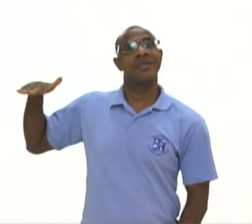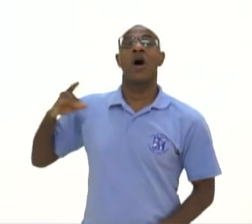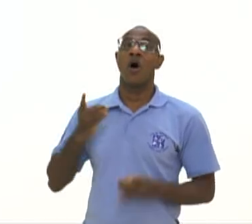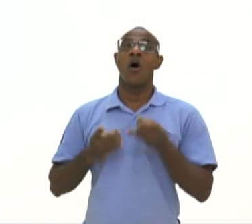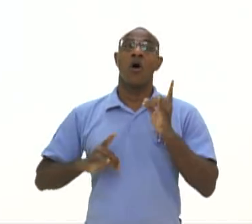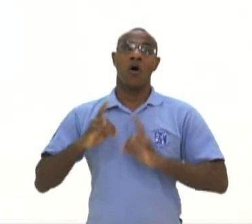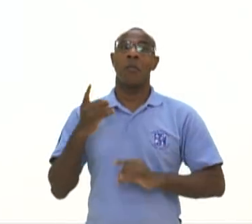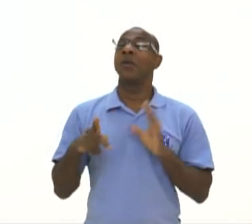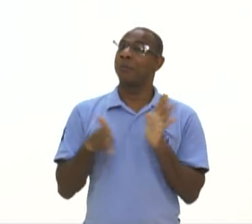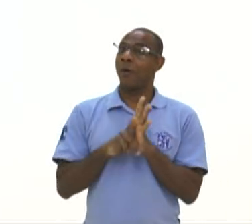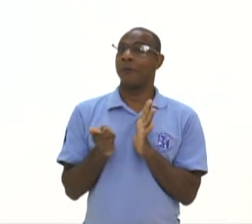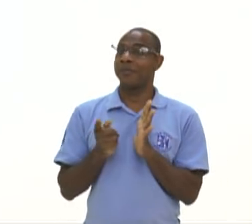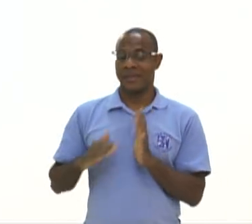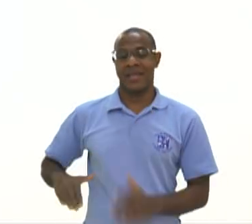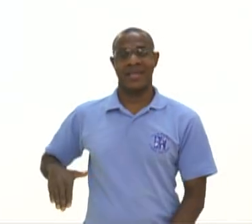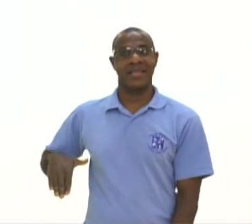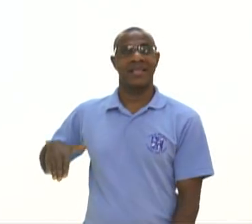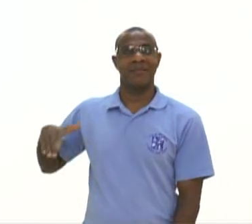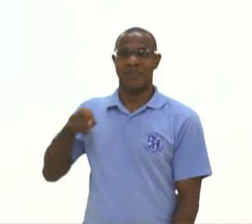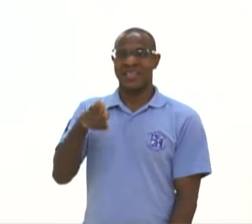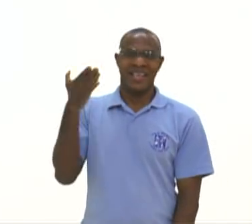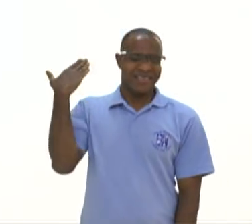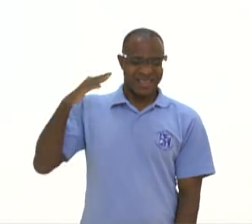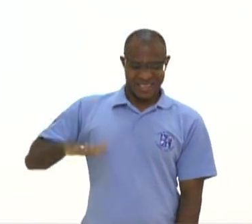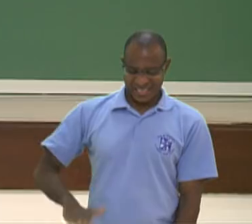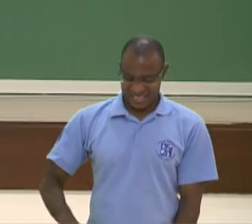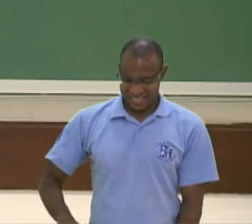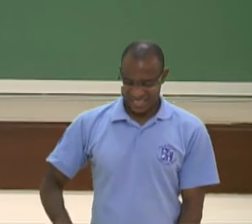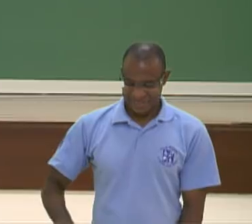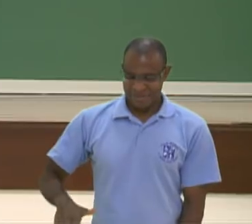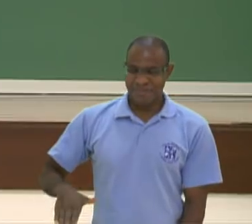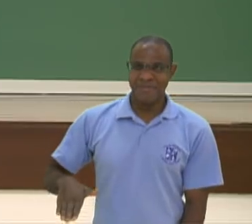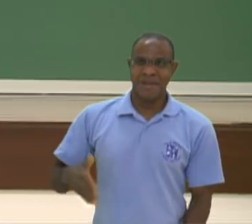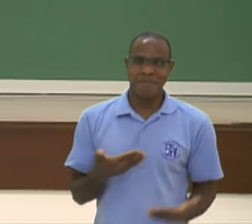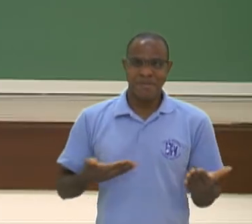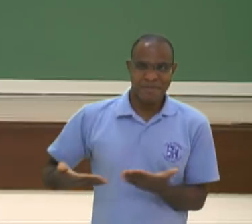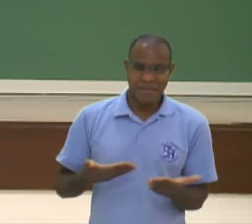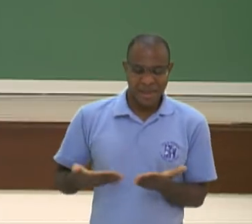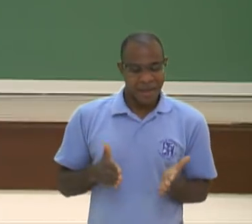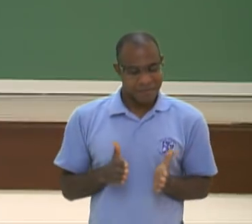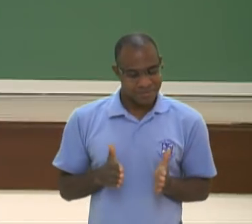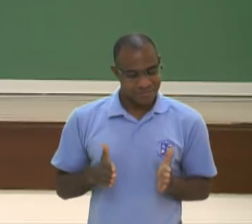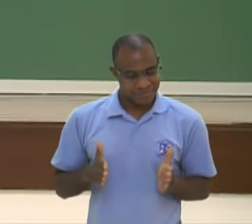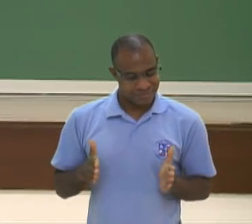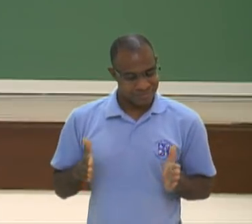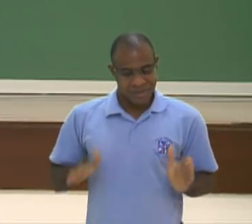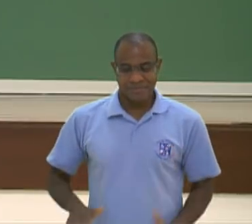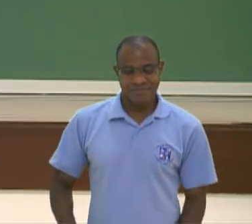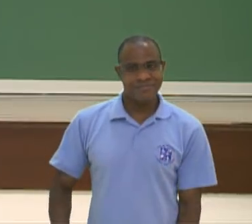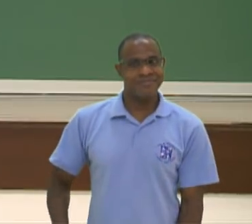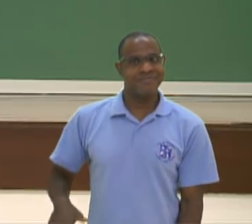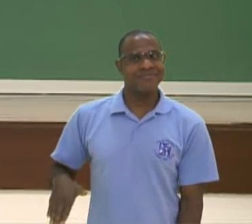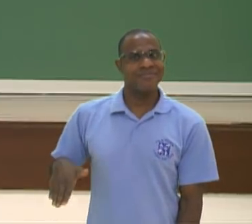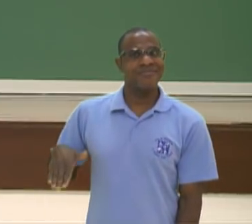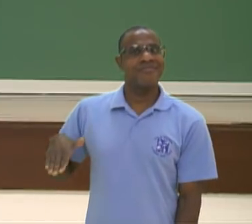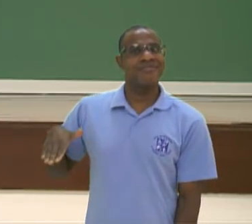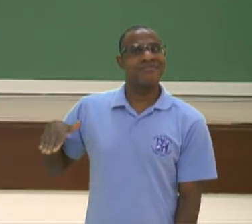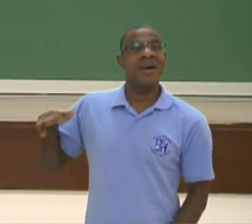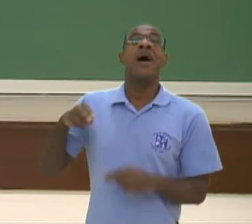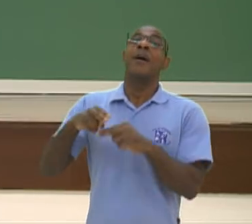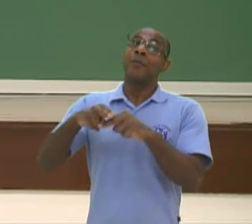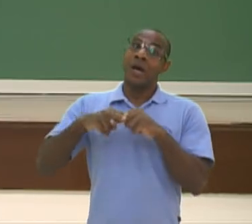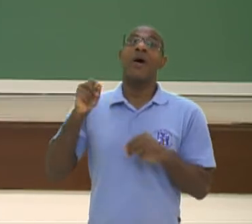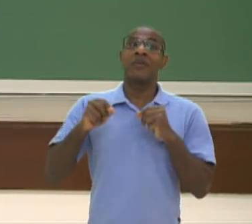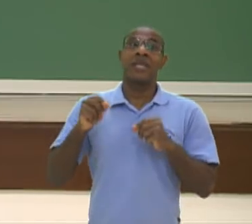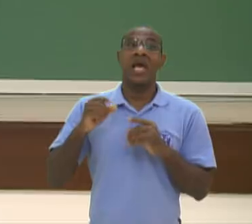era pequenininho lá na infância, foi crescendo por conta deste hormônio do crescimento. Chega